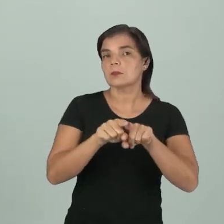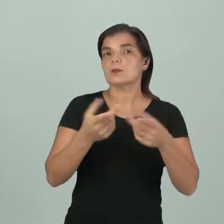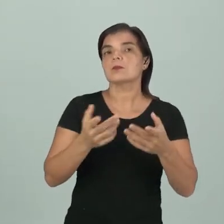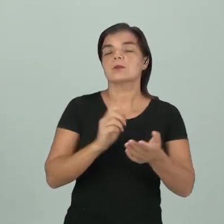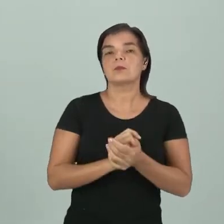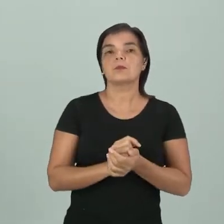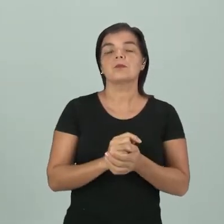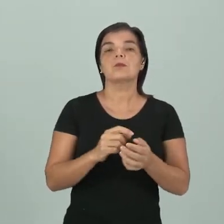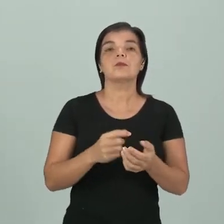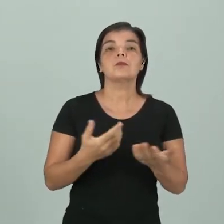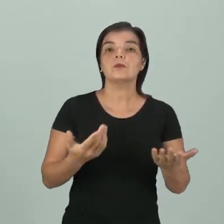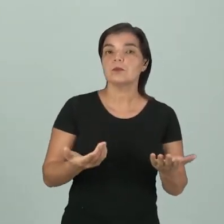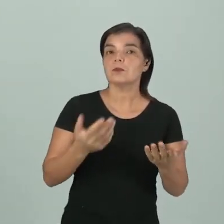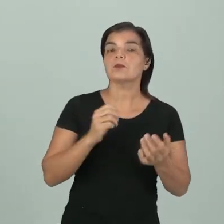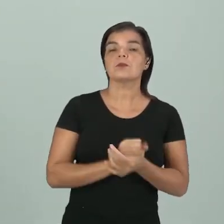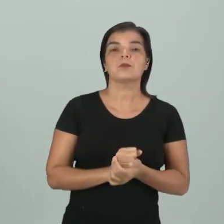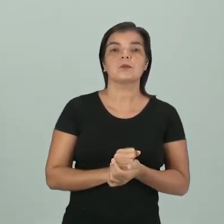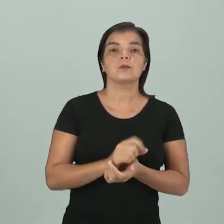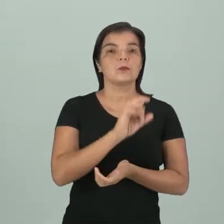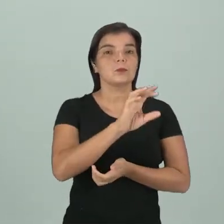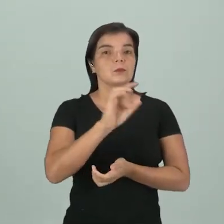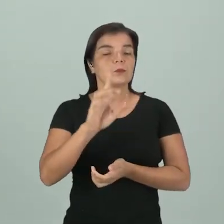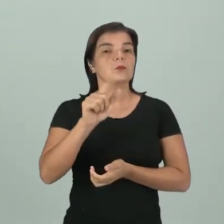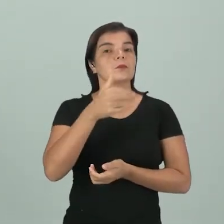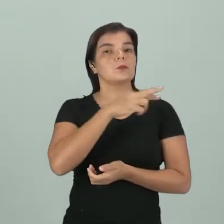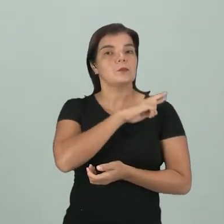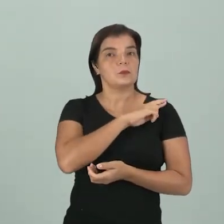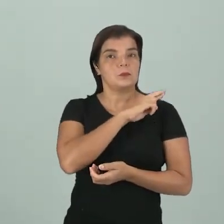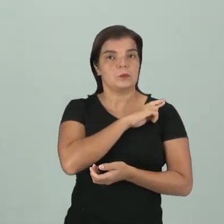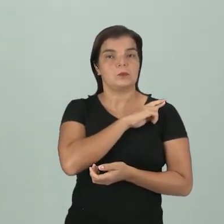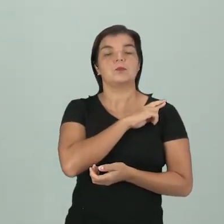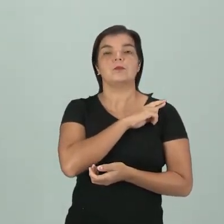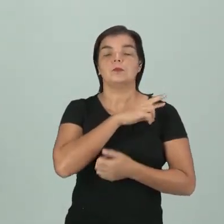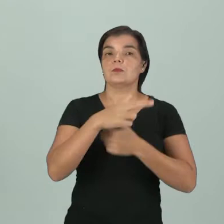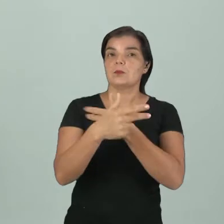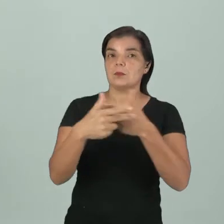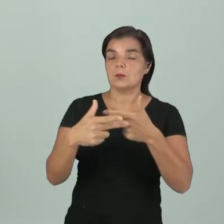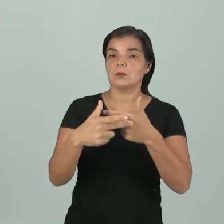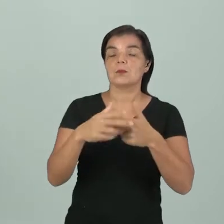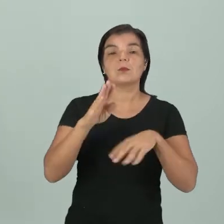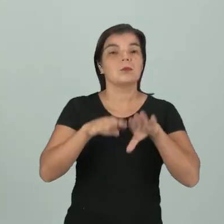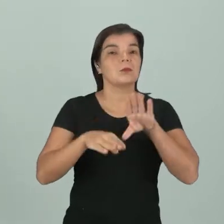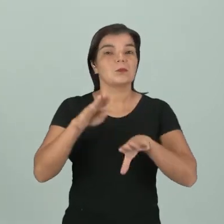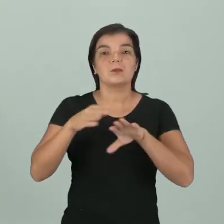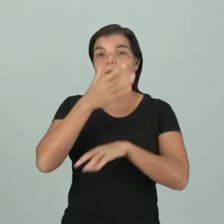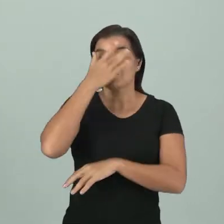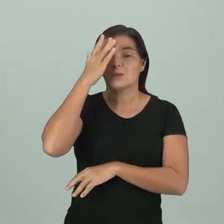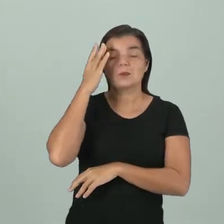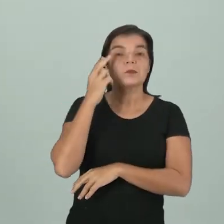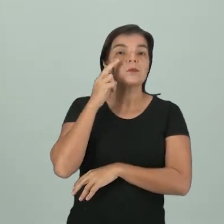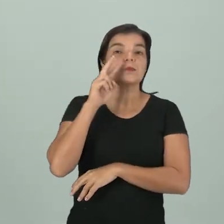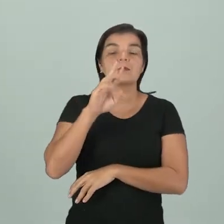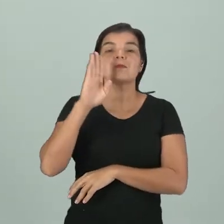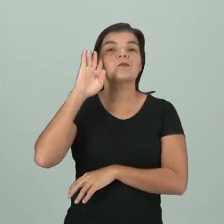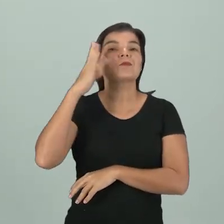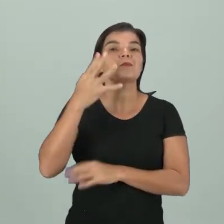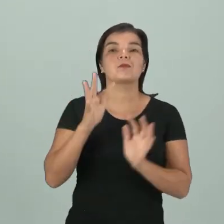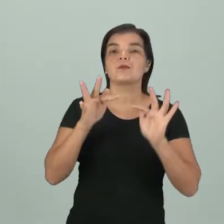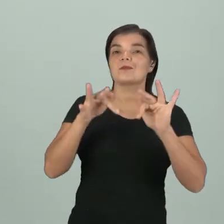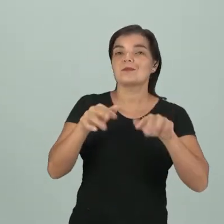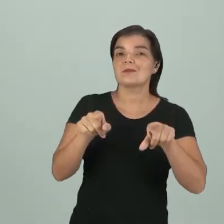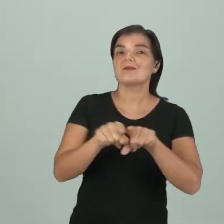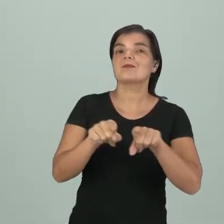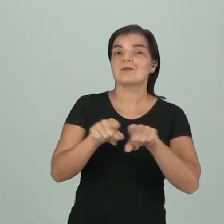a ferramenta. Então, como cada um era responsável por uma coisa, muitas vezes as pessoas nem viam o resultado